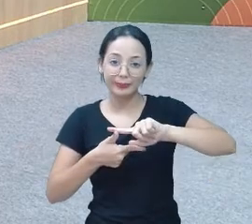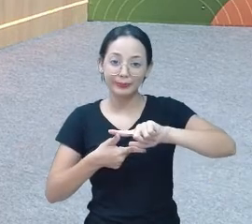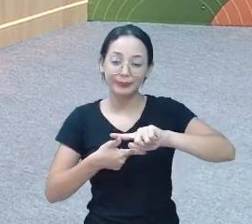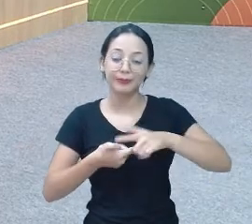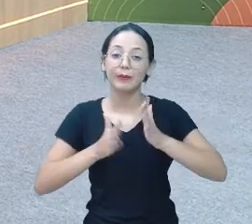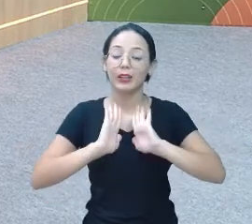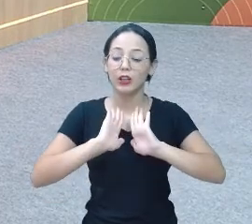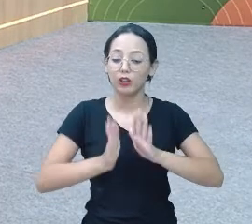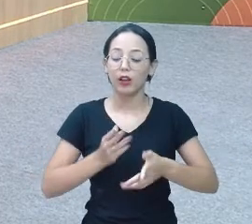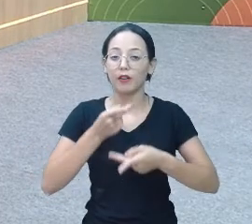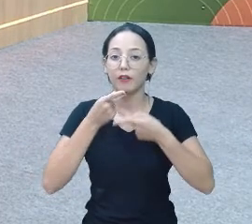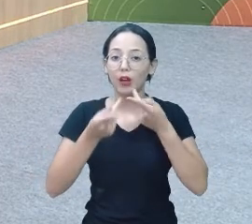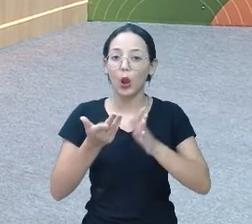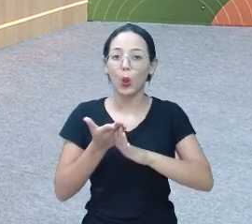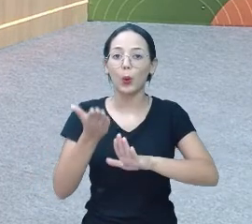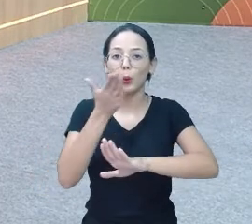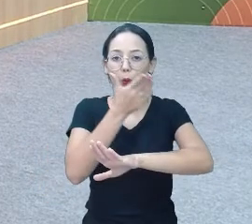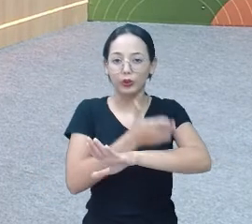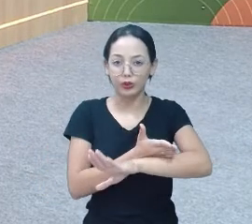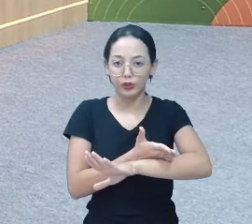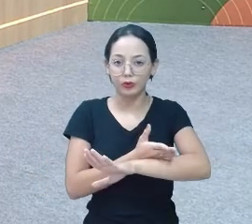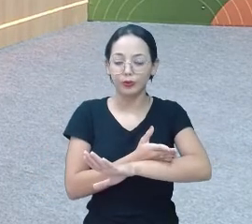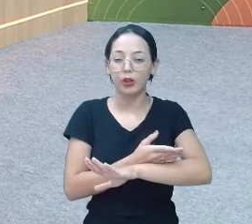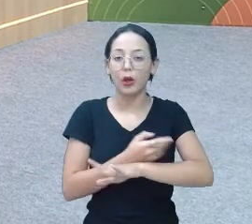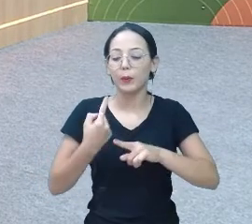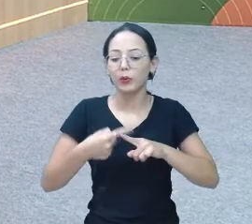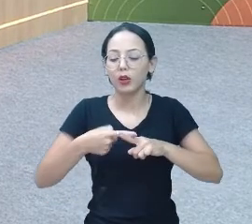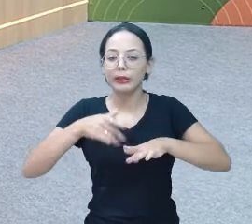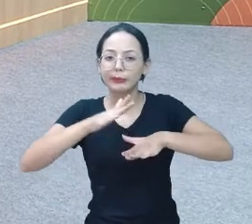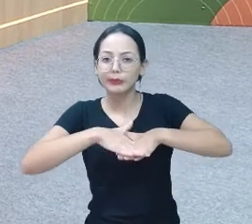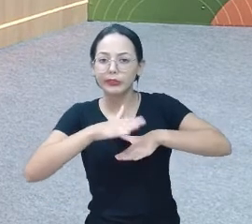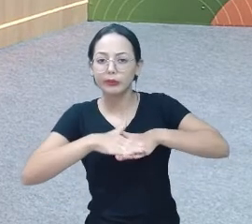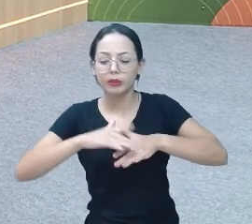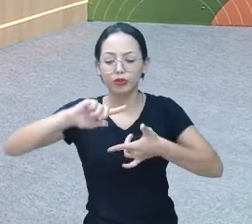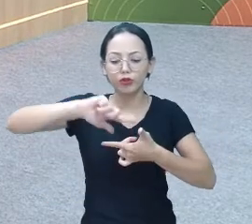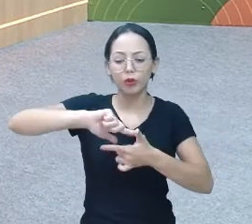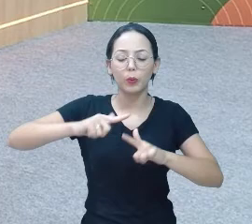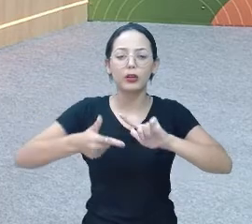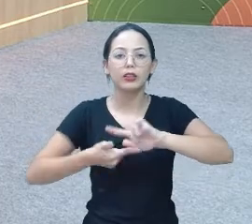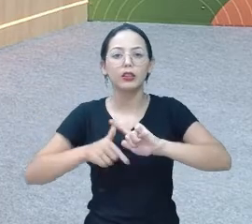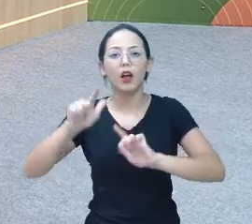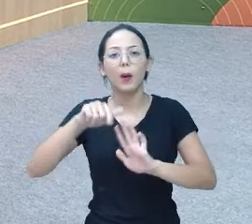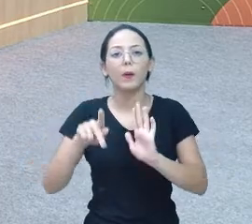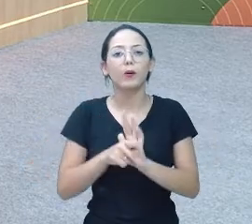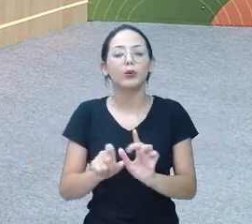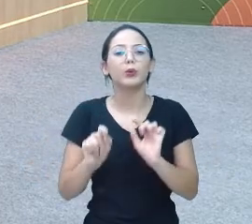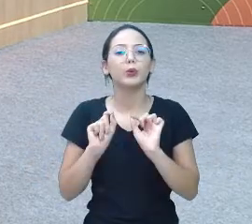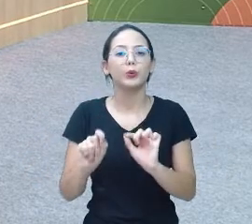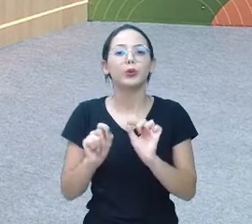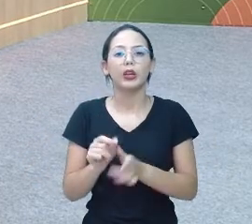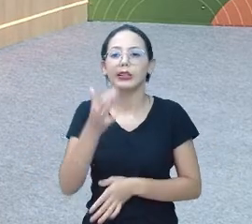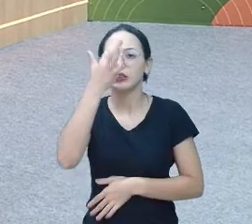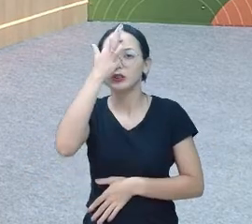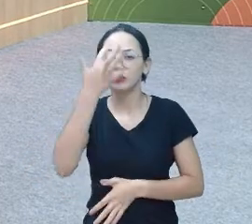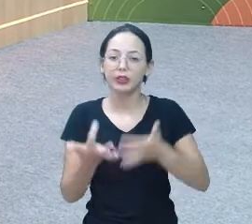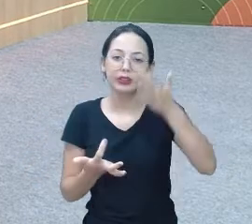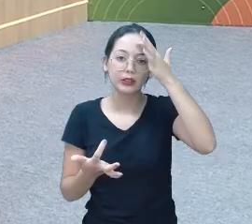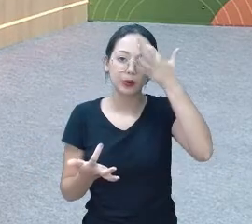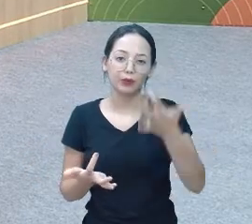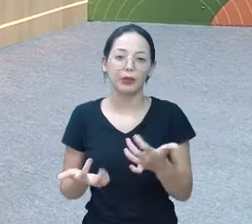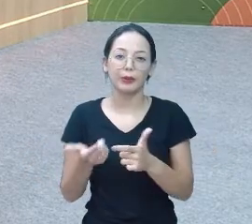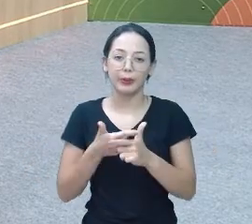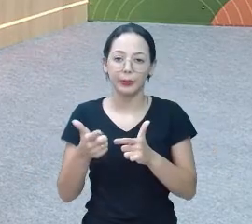gente falou anteriormente, né? Ou seja, a matemática, a geometria servindo como solução para